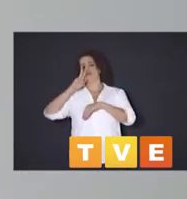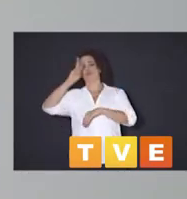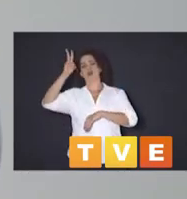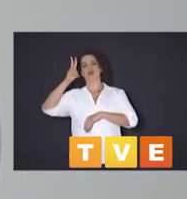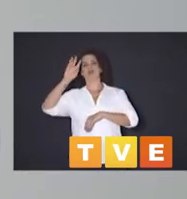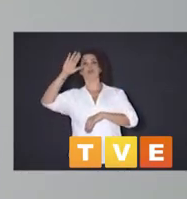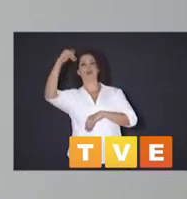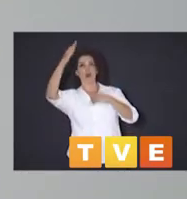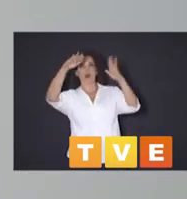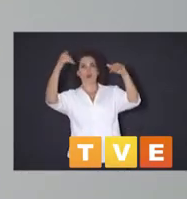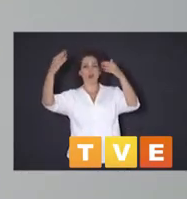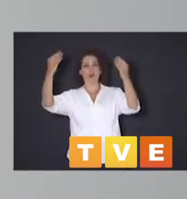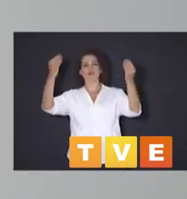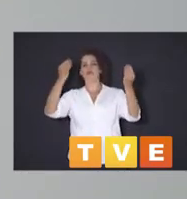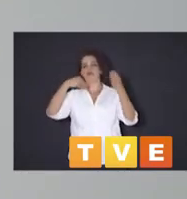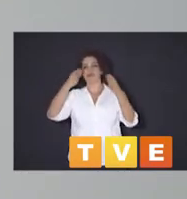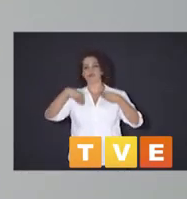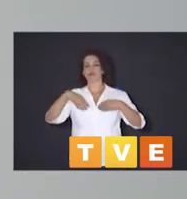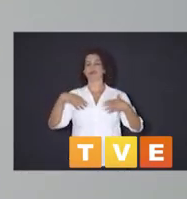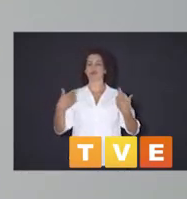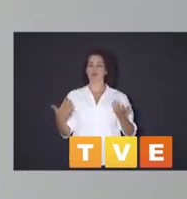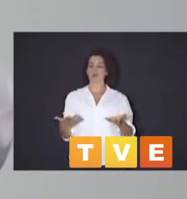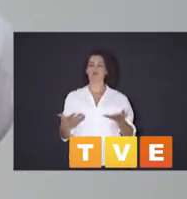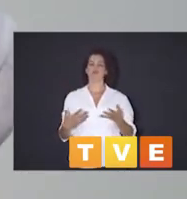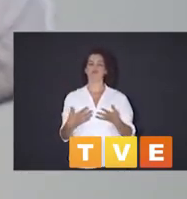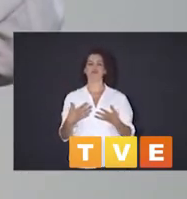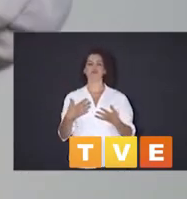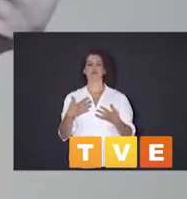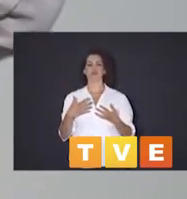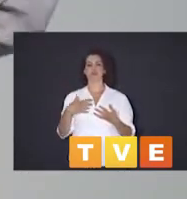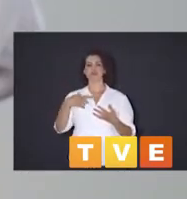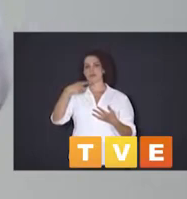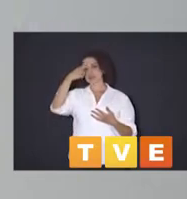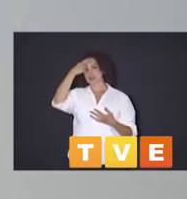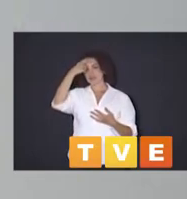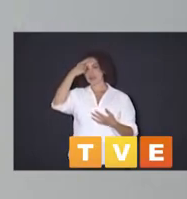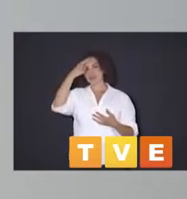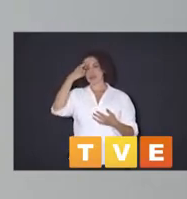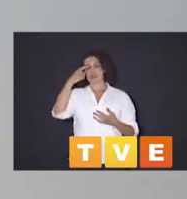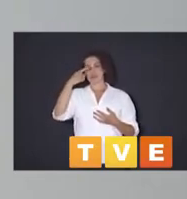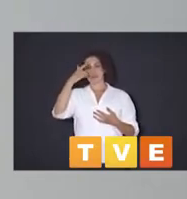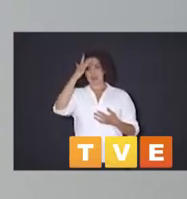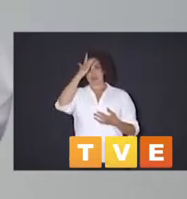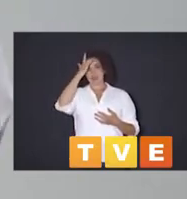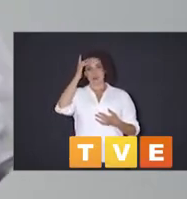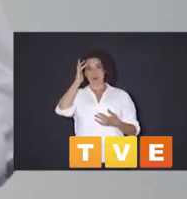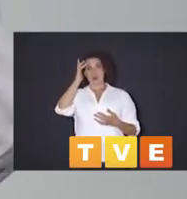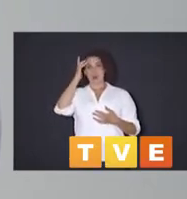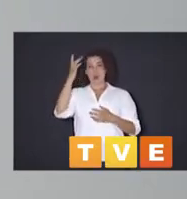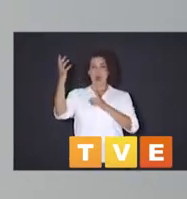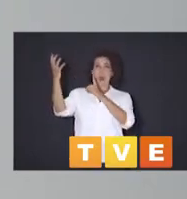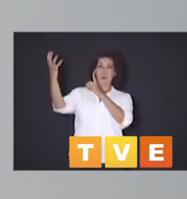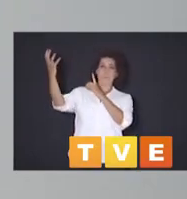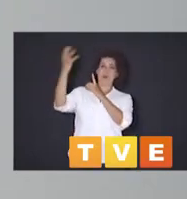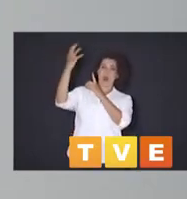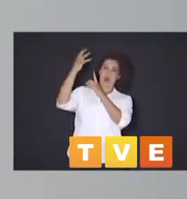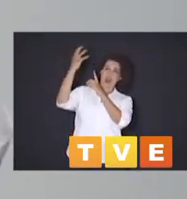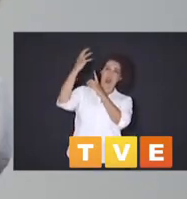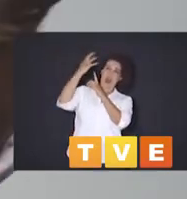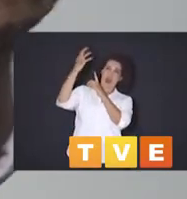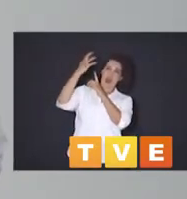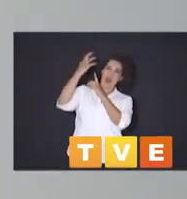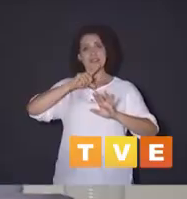lugares isso faz com que a a cabeça das pessoas seja bombardeada intensamente por essas idéias